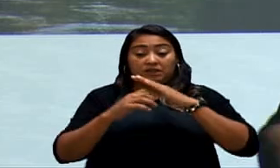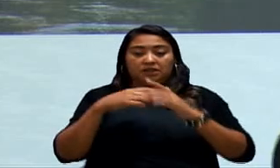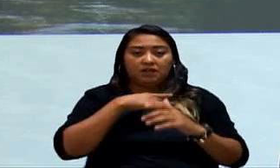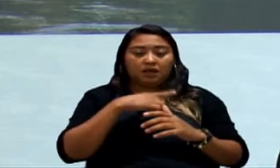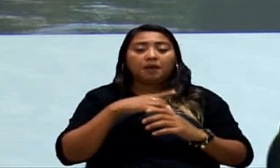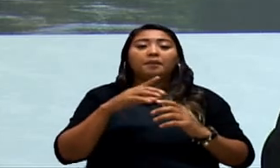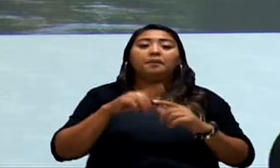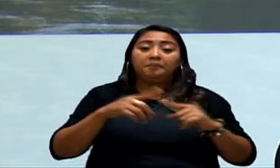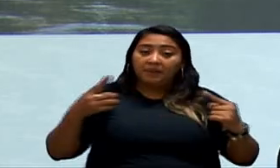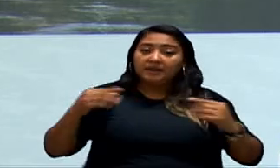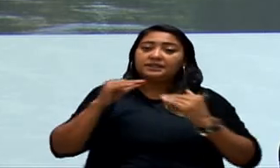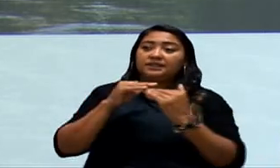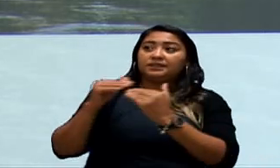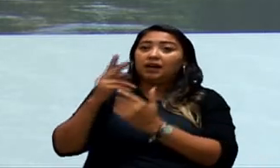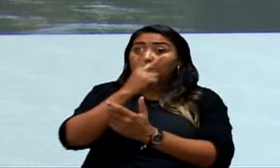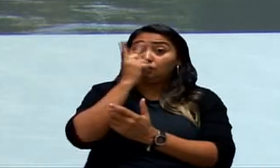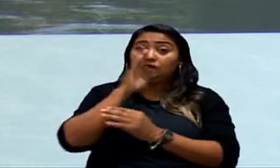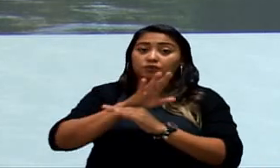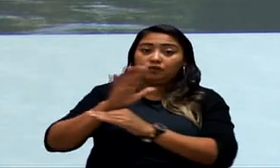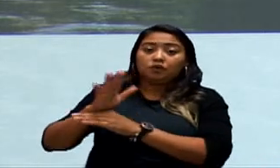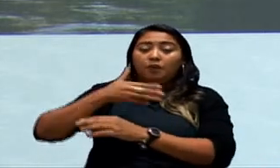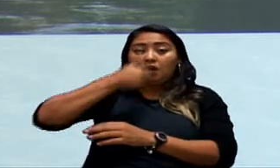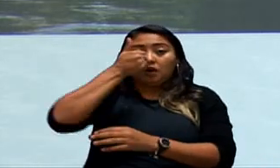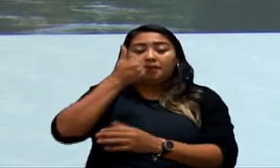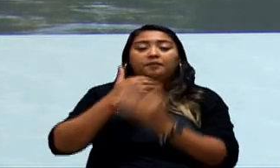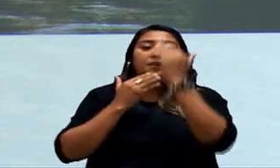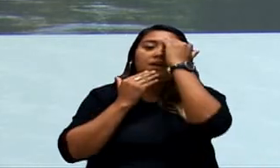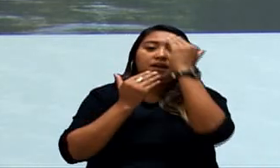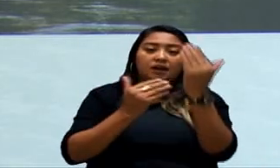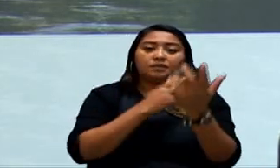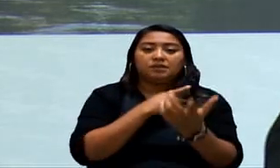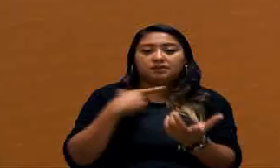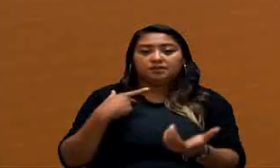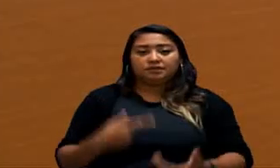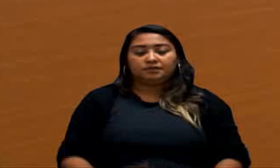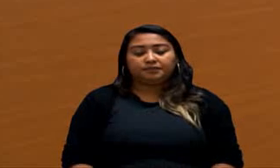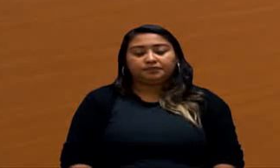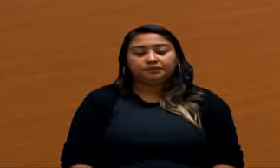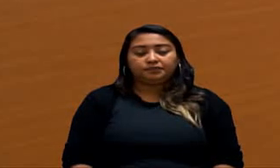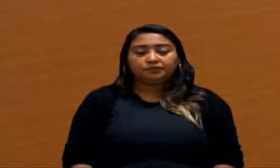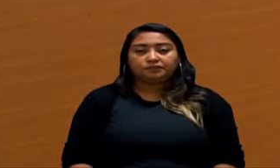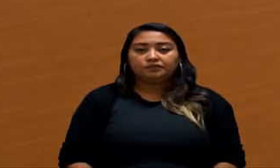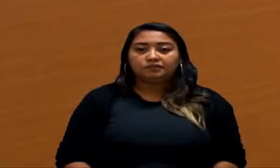favor da população e melhorar. Obrigado, presidente.